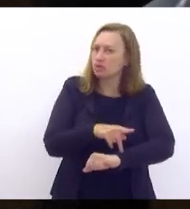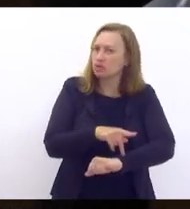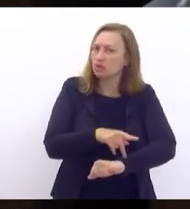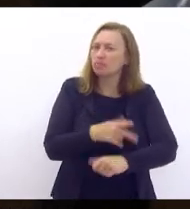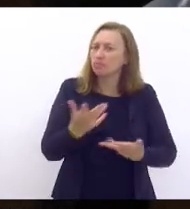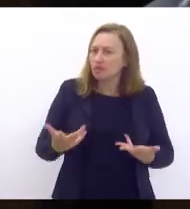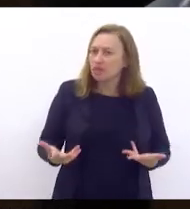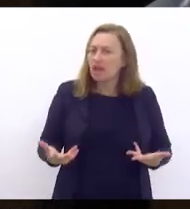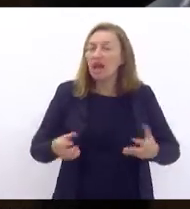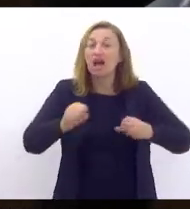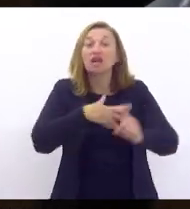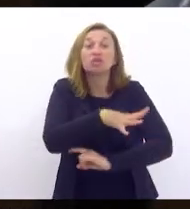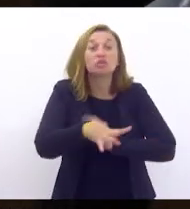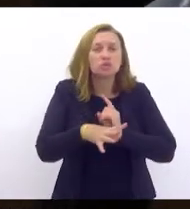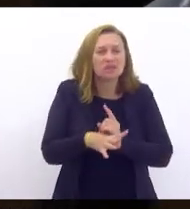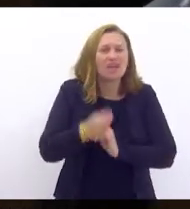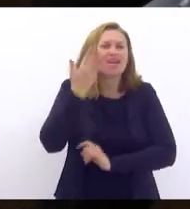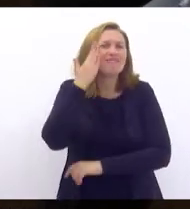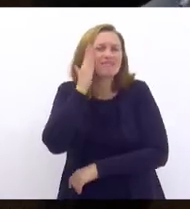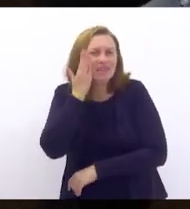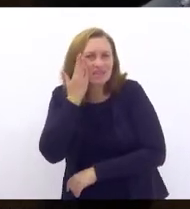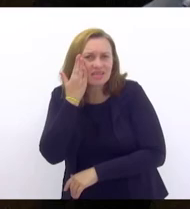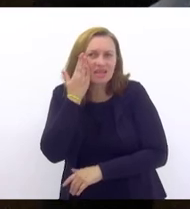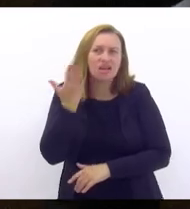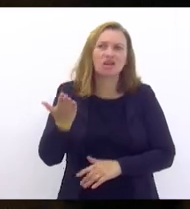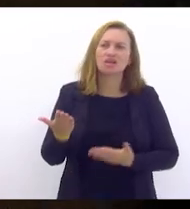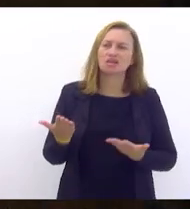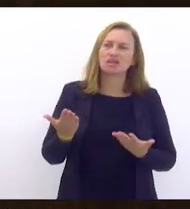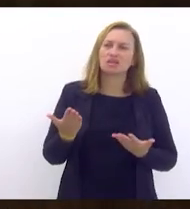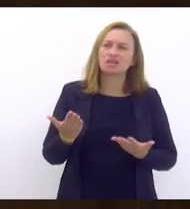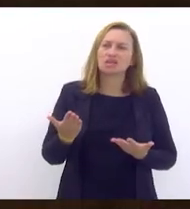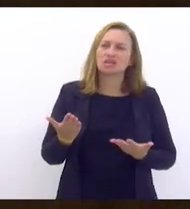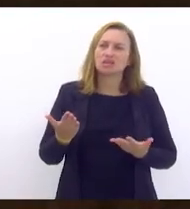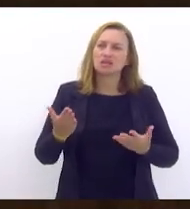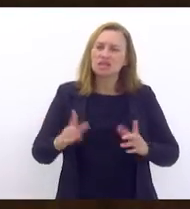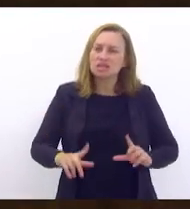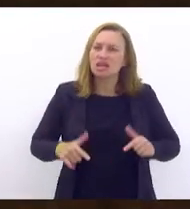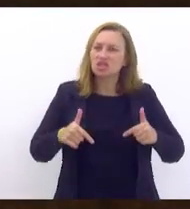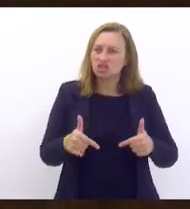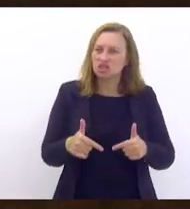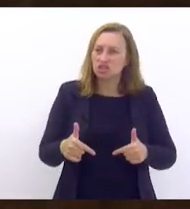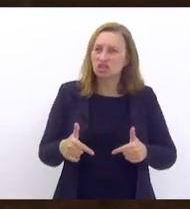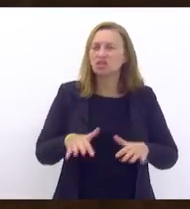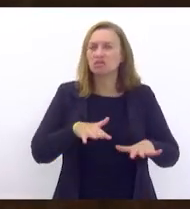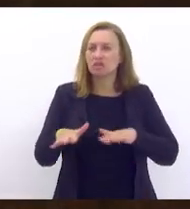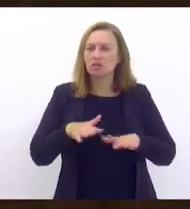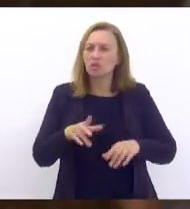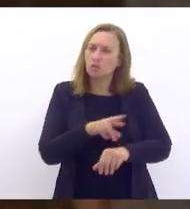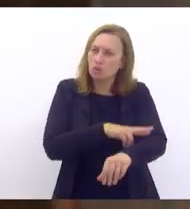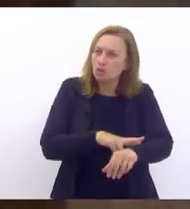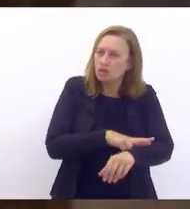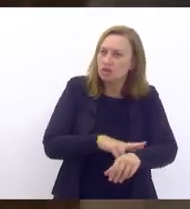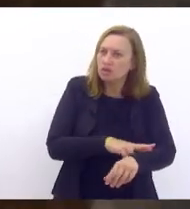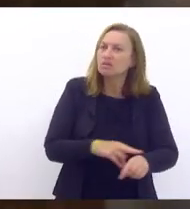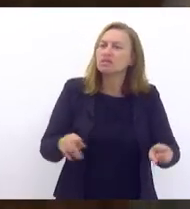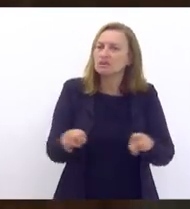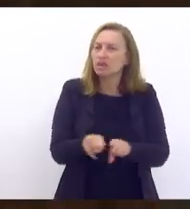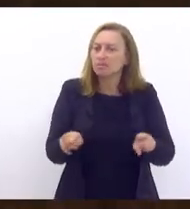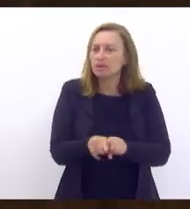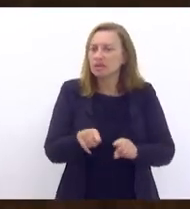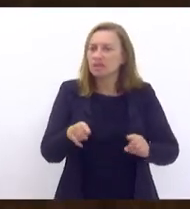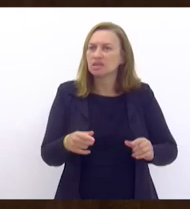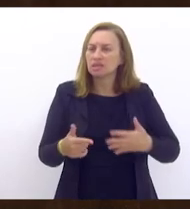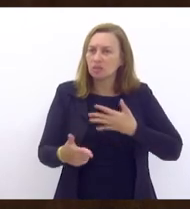pedagogicamente a sociedade a compreender essas formas de manifestação do racismo, a gente também está cumprindo o